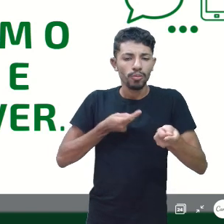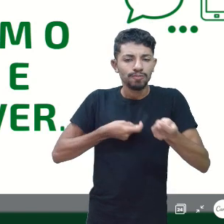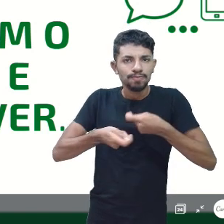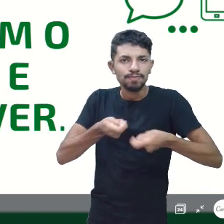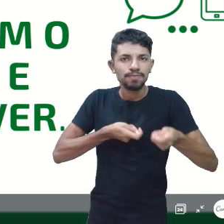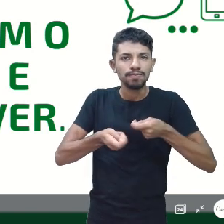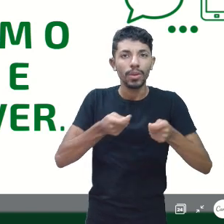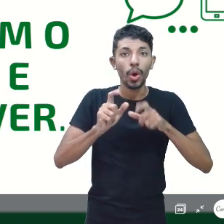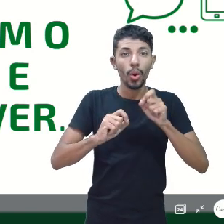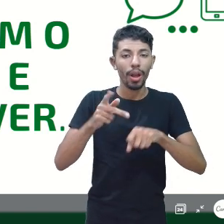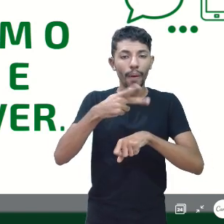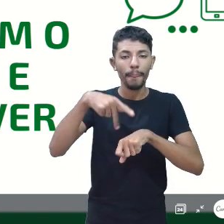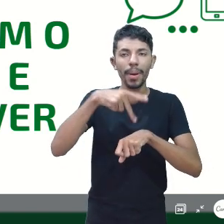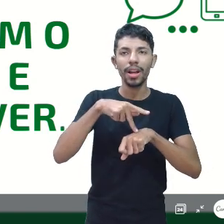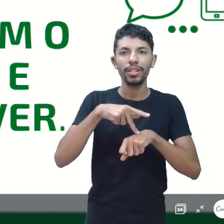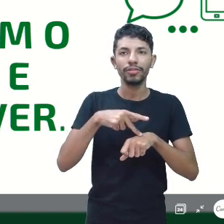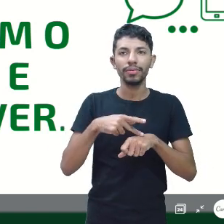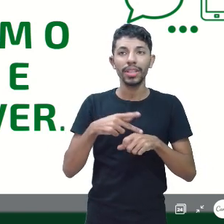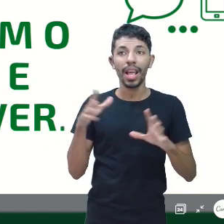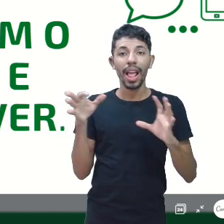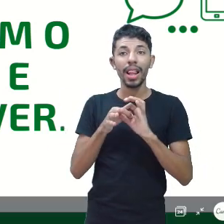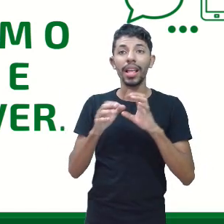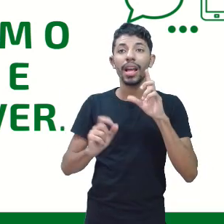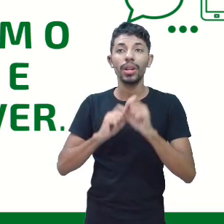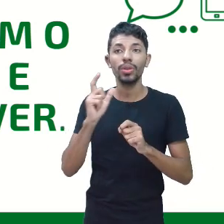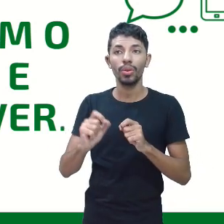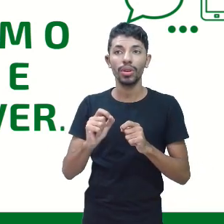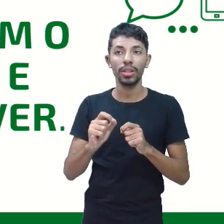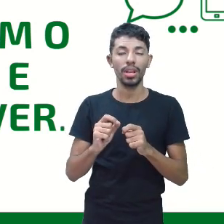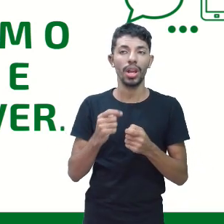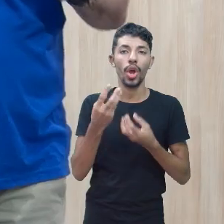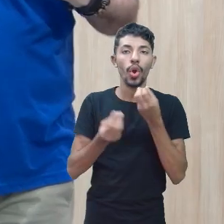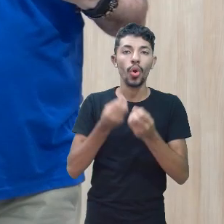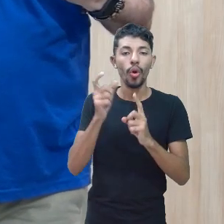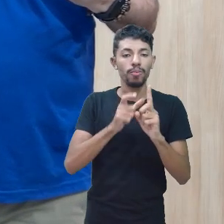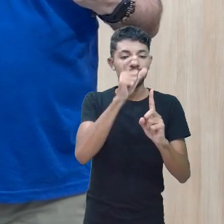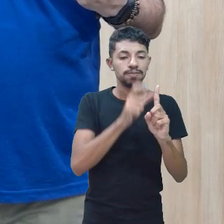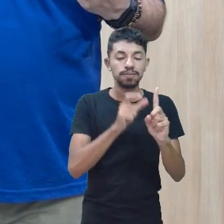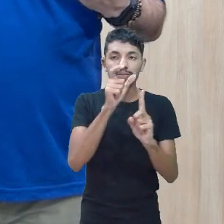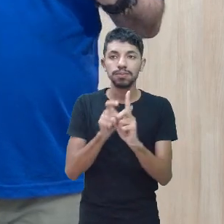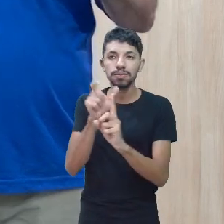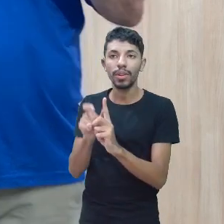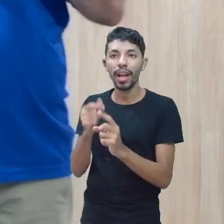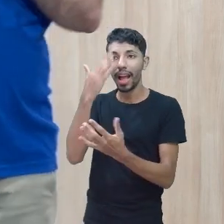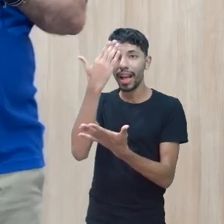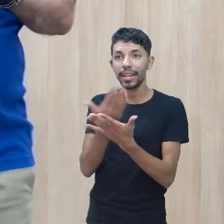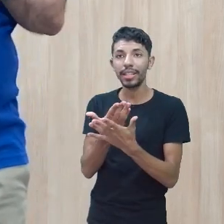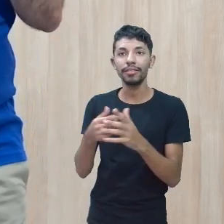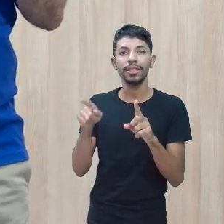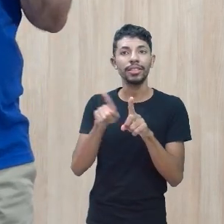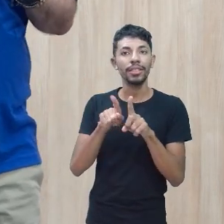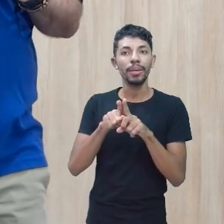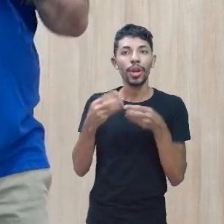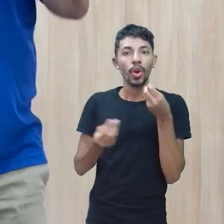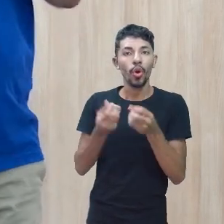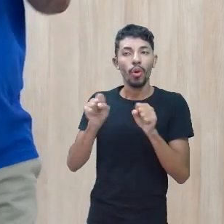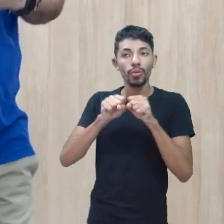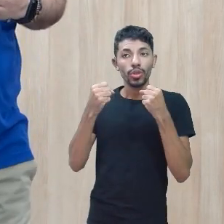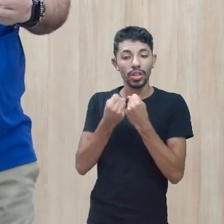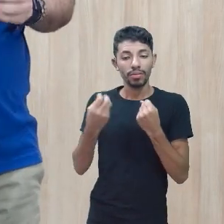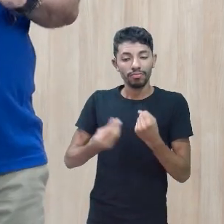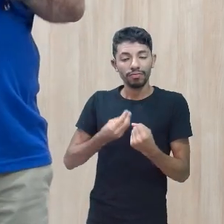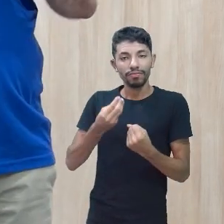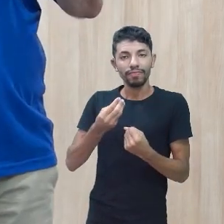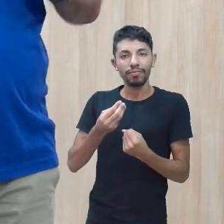como socialmente eles desejam viver. Se eu desejo uma sociedade mais justa, se eu desejo uma